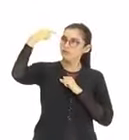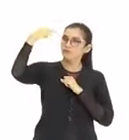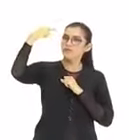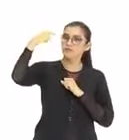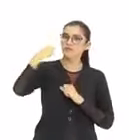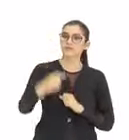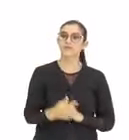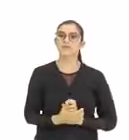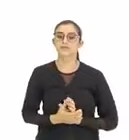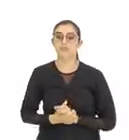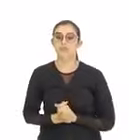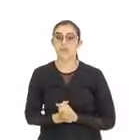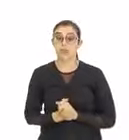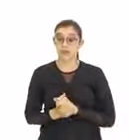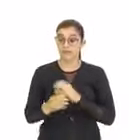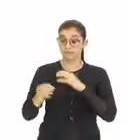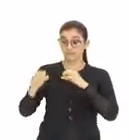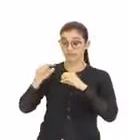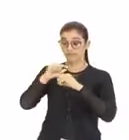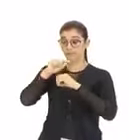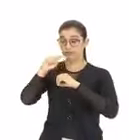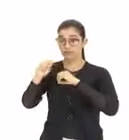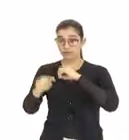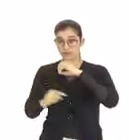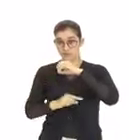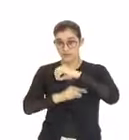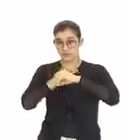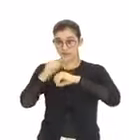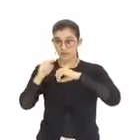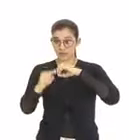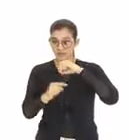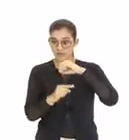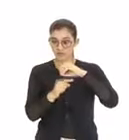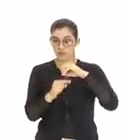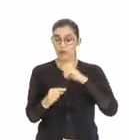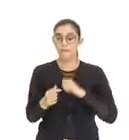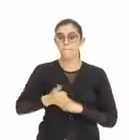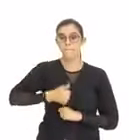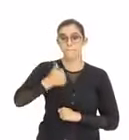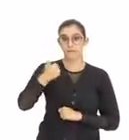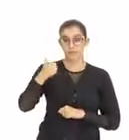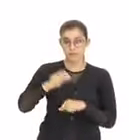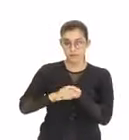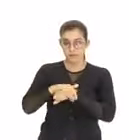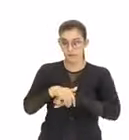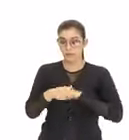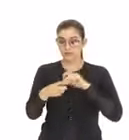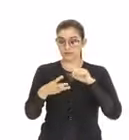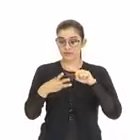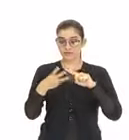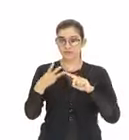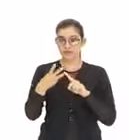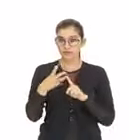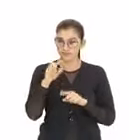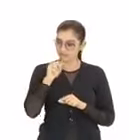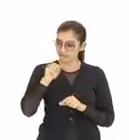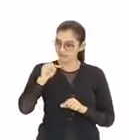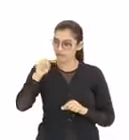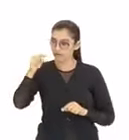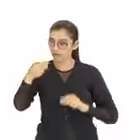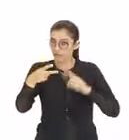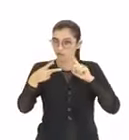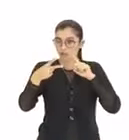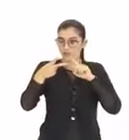ser observado, na primeira noite tinha 3 pontos, né? E que quando foi na segunda noite,